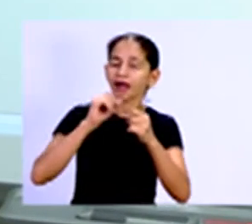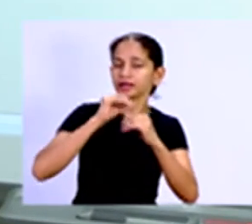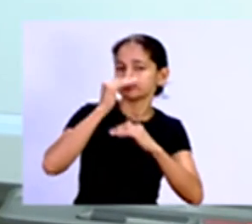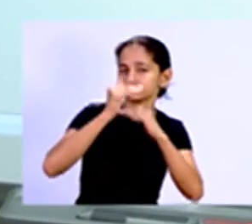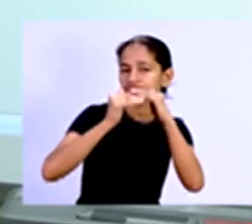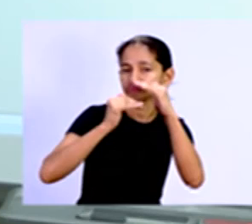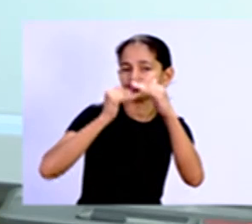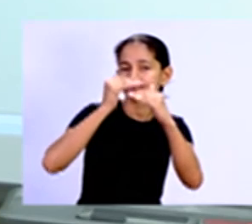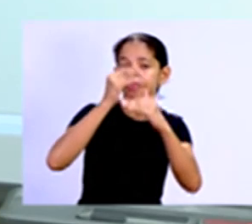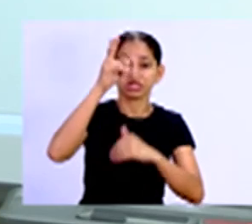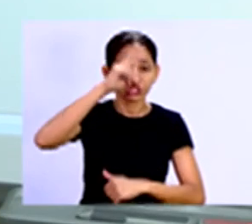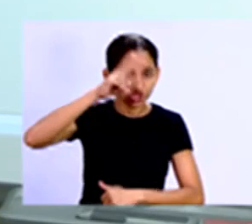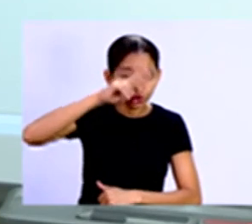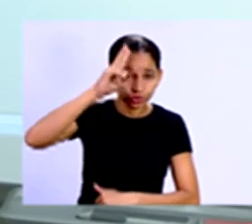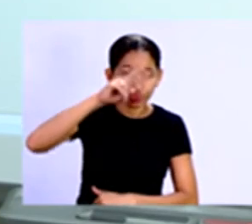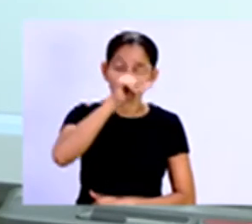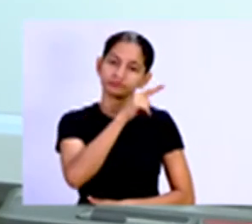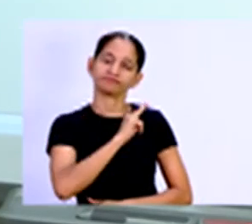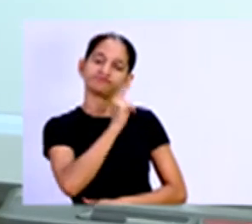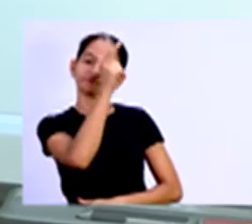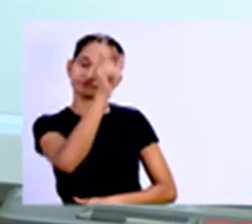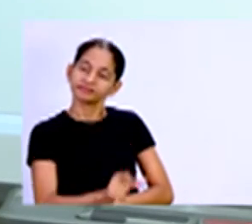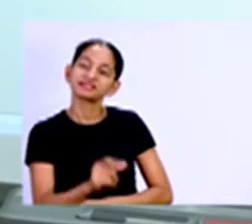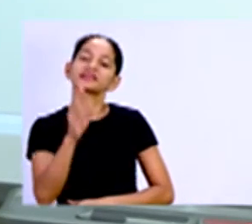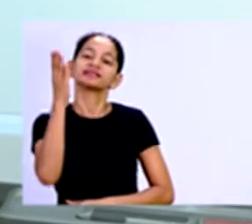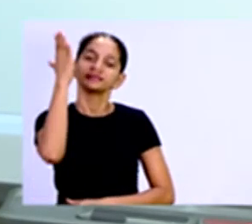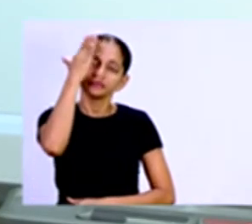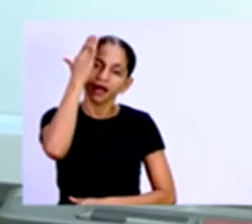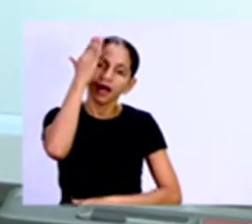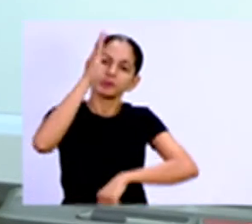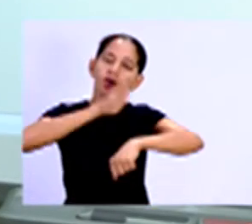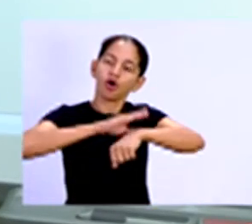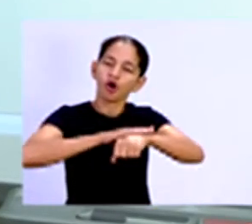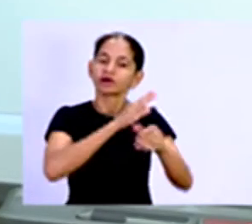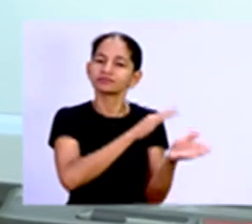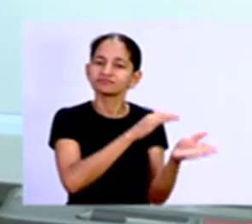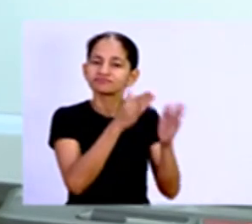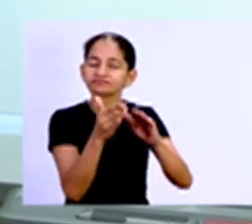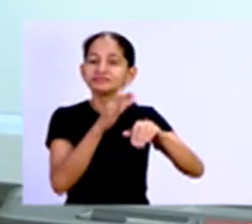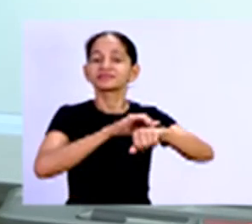ele tem uma historicidade, né, de momentos de construção e de momentos